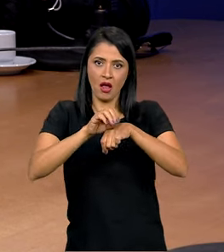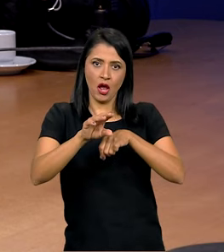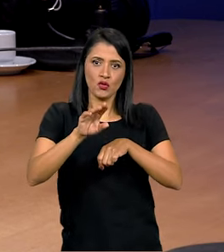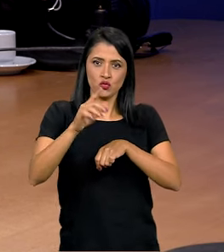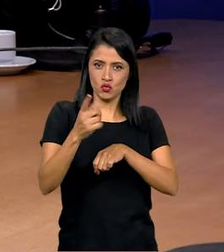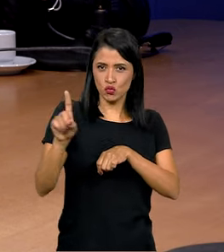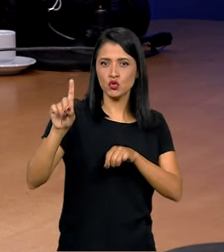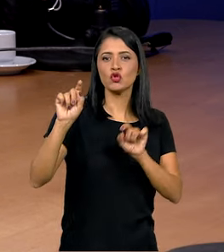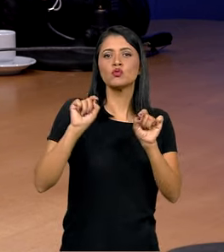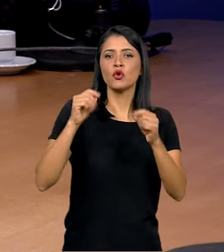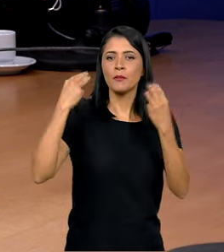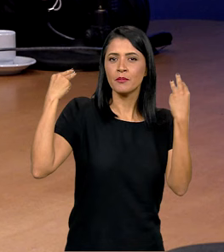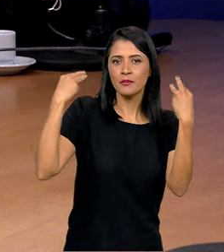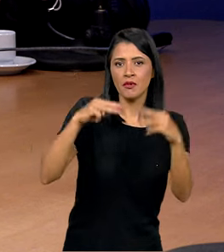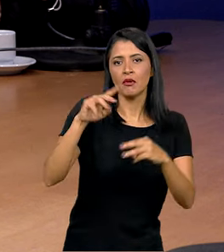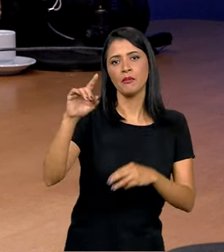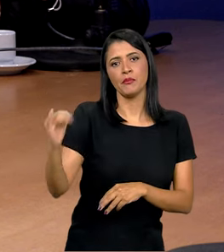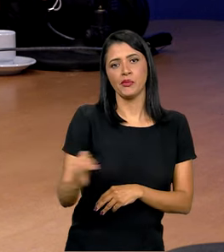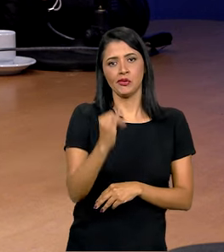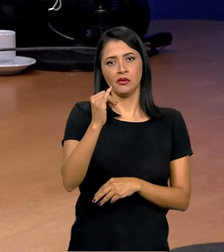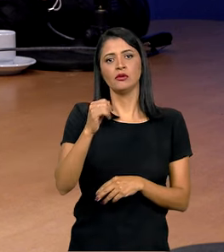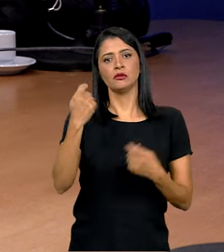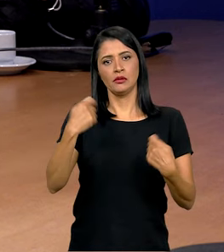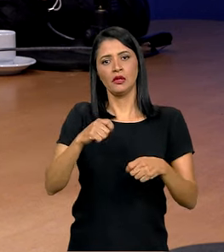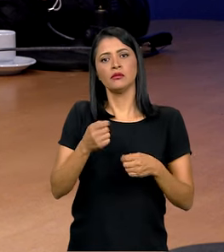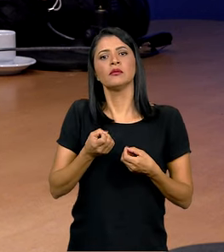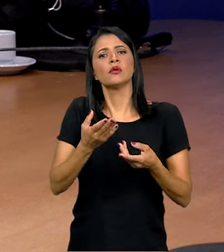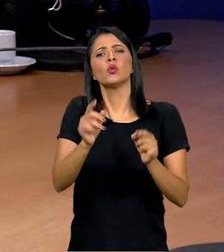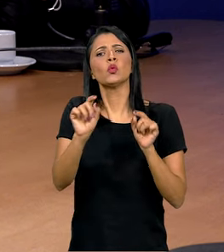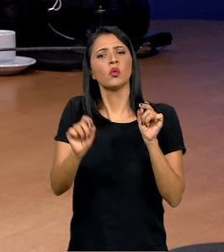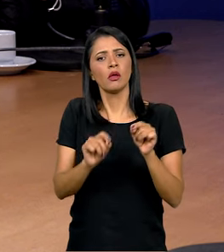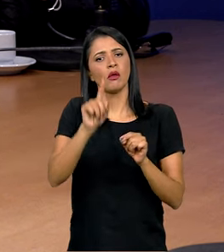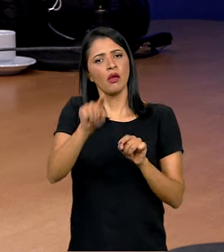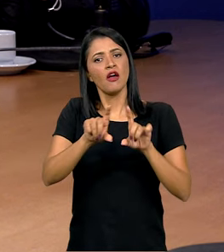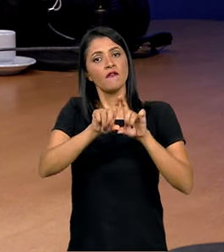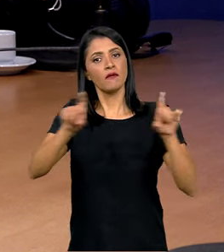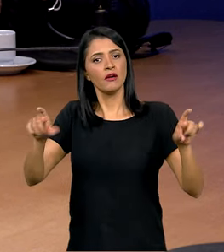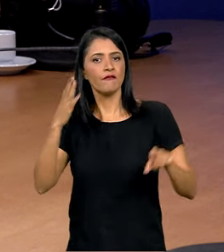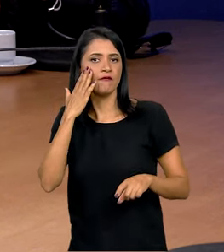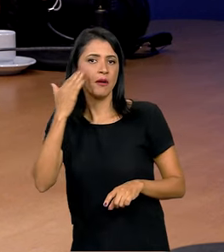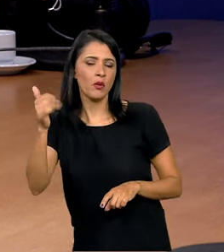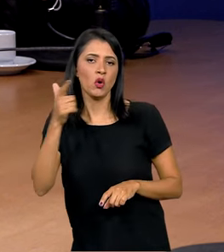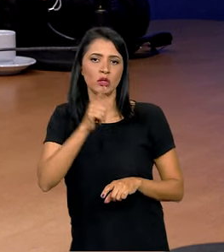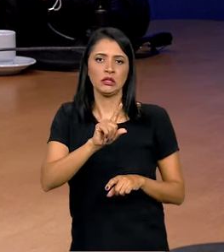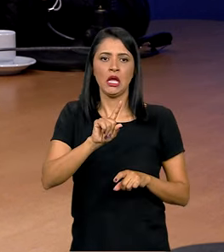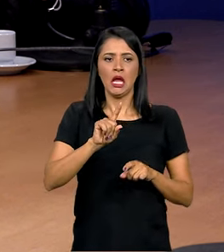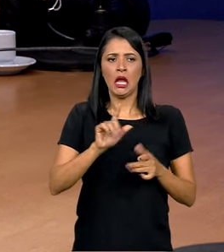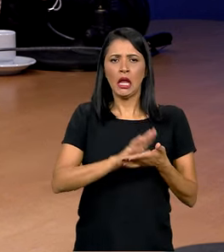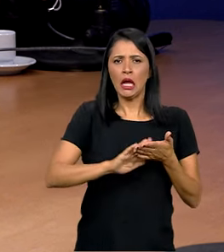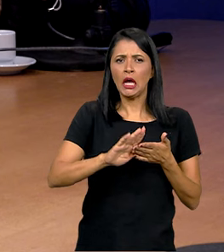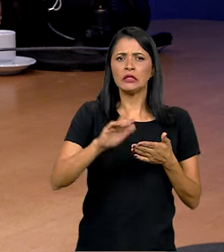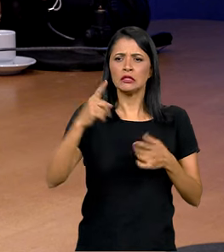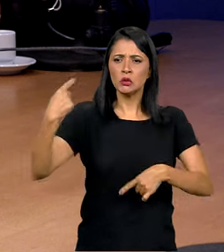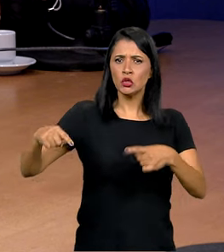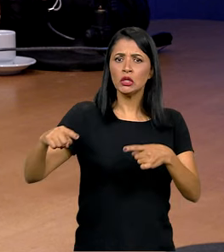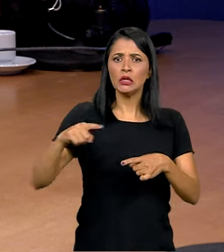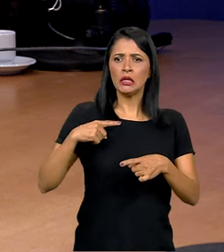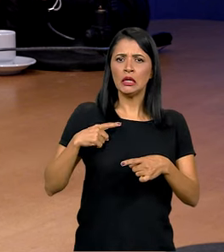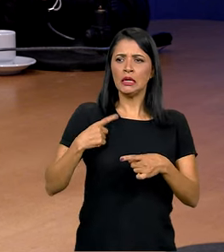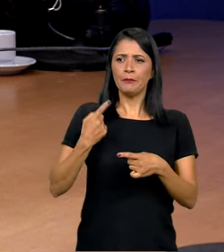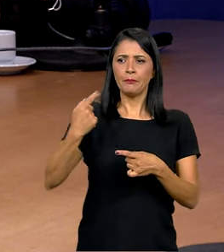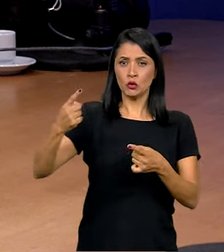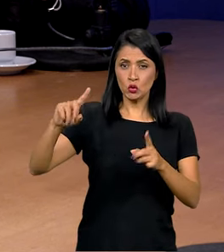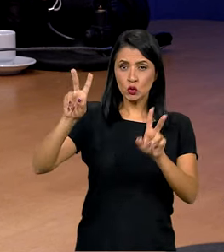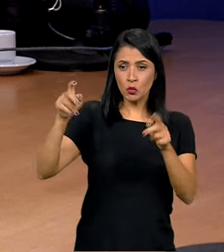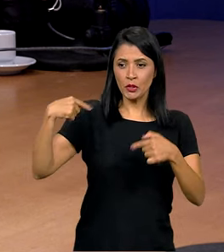eh final a mensagem importante que a juventude tem tem colocado é uma frase muito conhecida que é nada para nós sem nós né